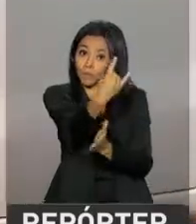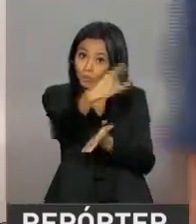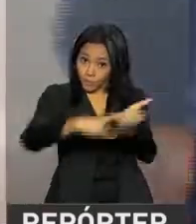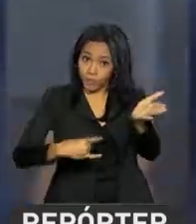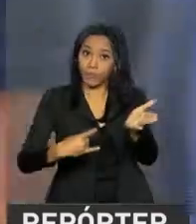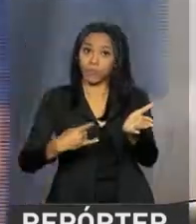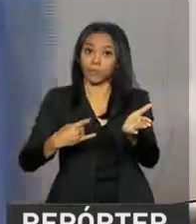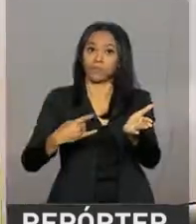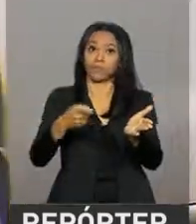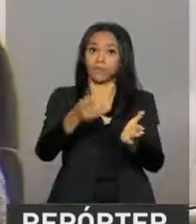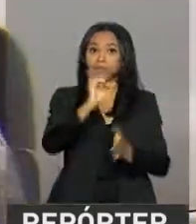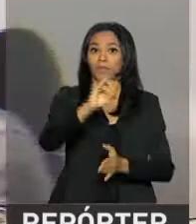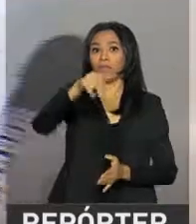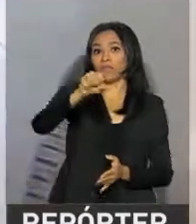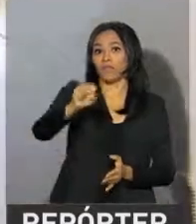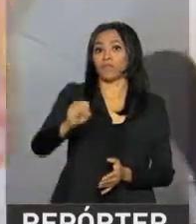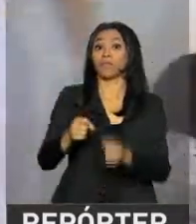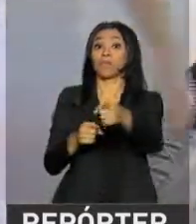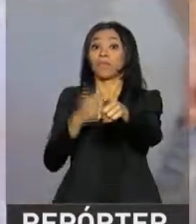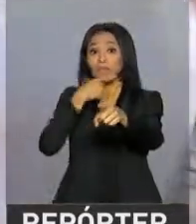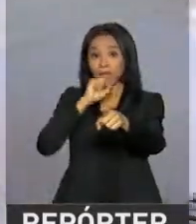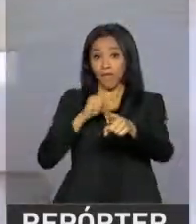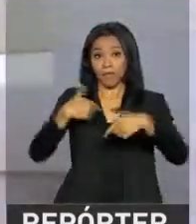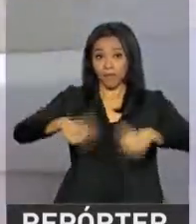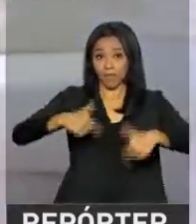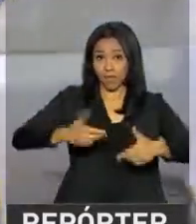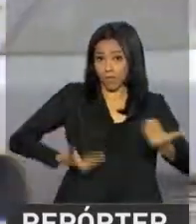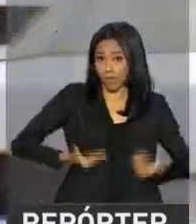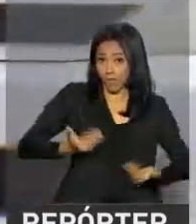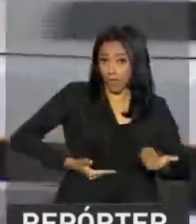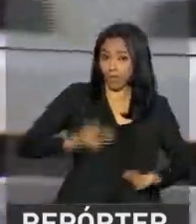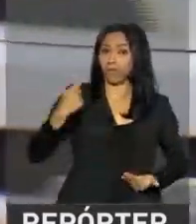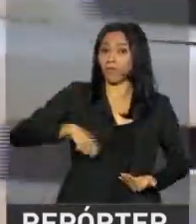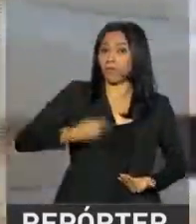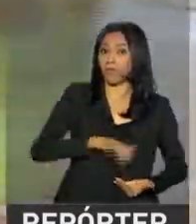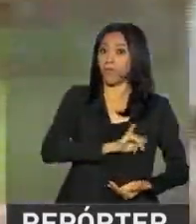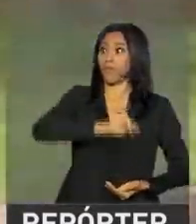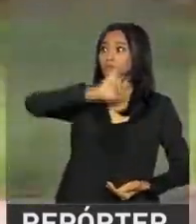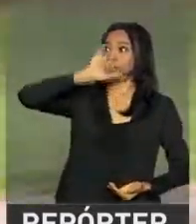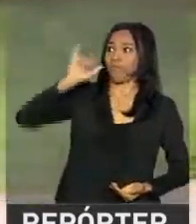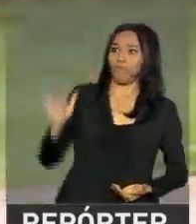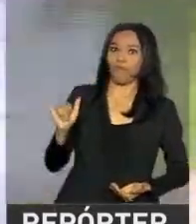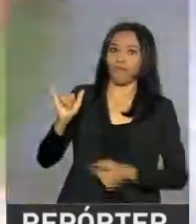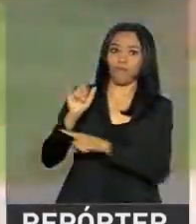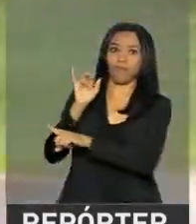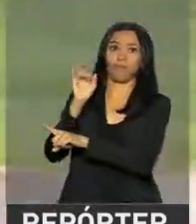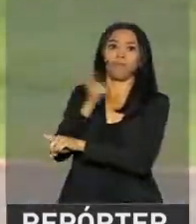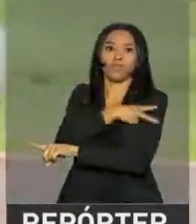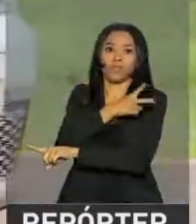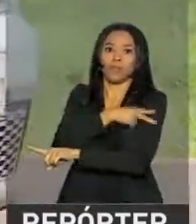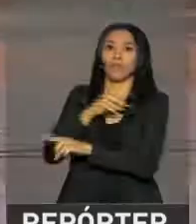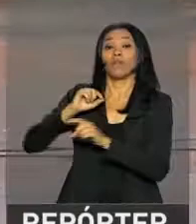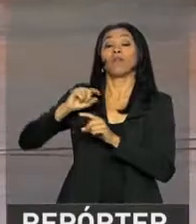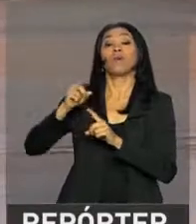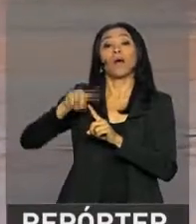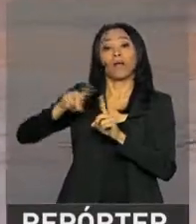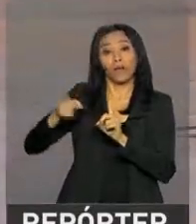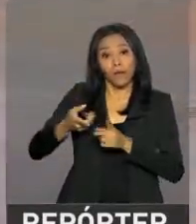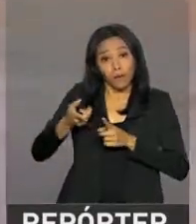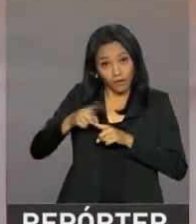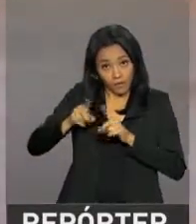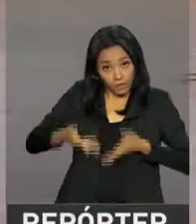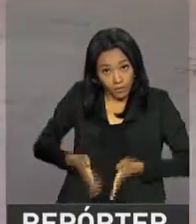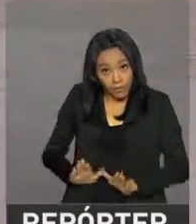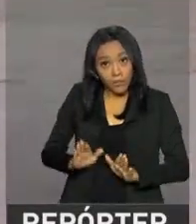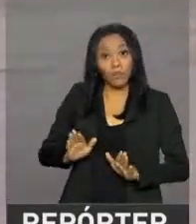nada muda para as mulheres empregadas que devem informar ao empregador a gravidez eo parto o salário